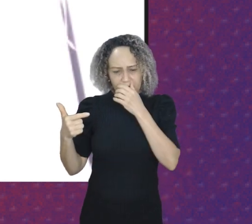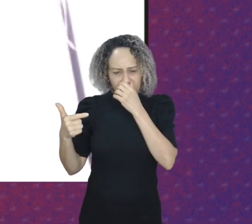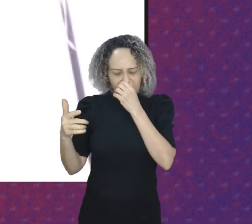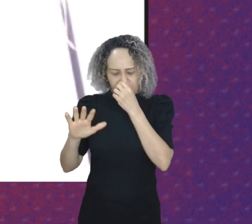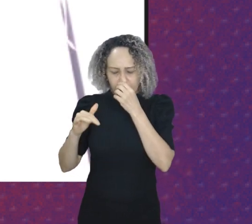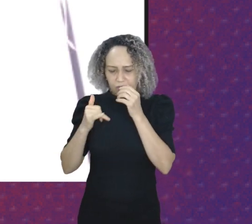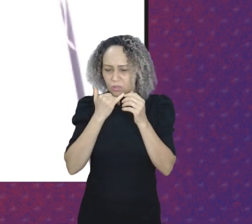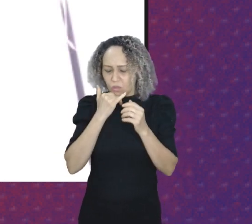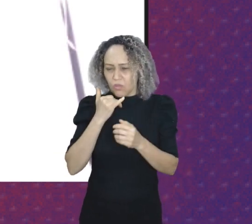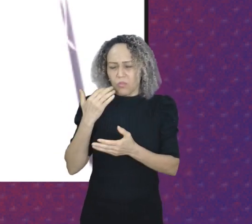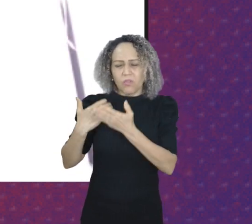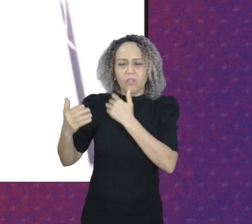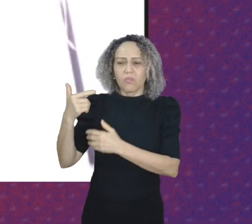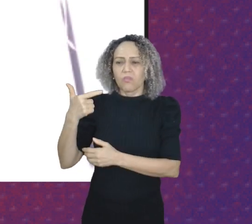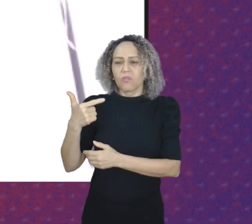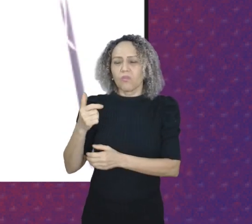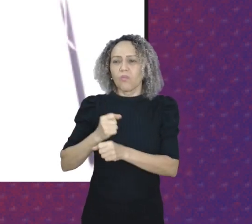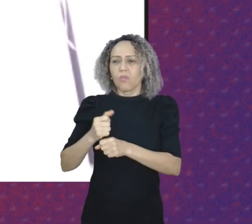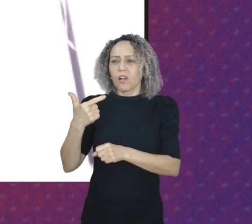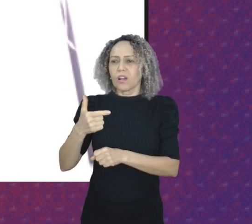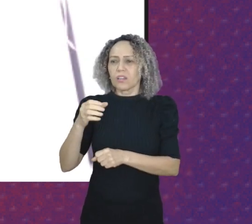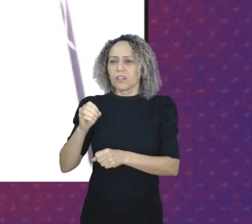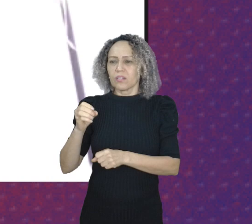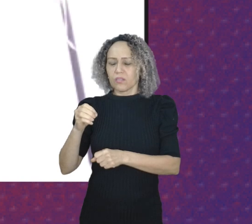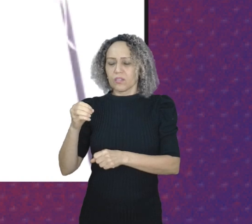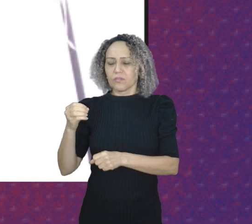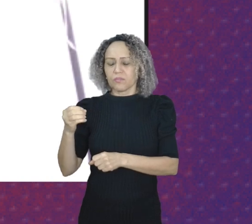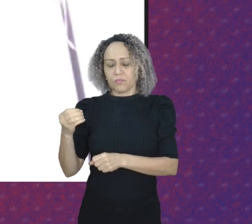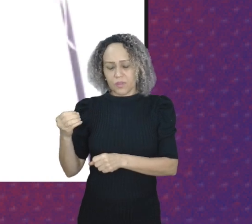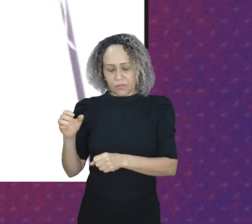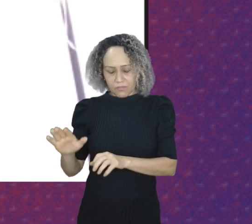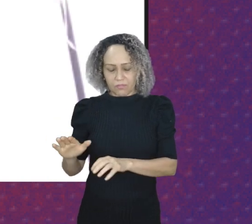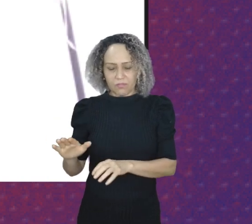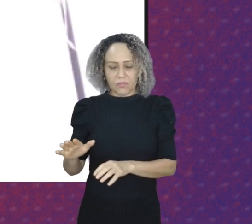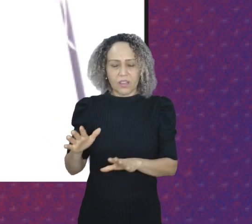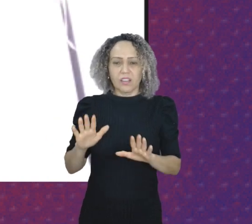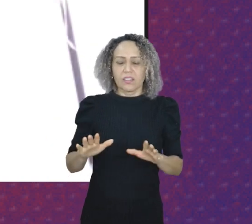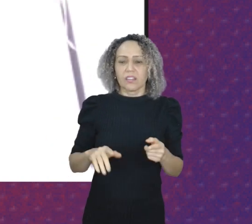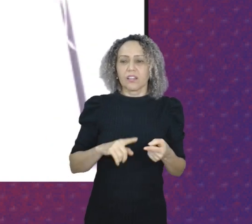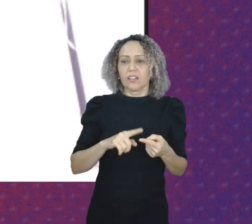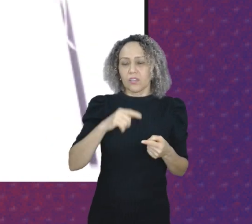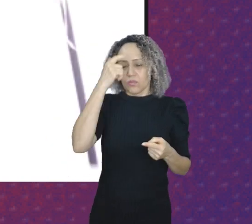meu trânsito de militância lésbica, feminista, negra,